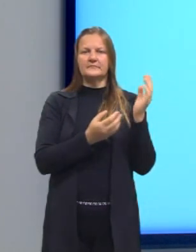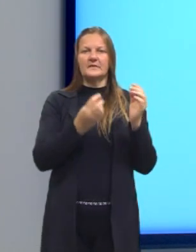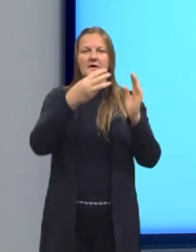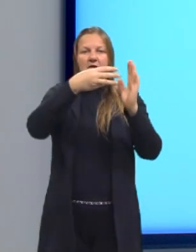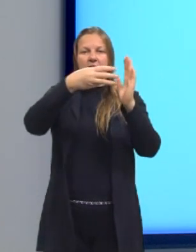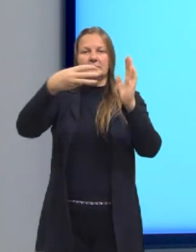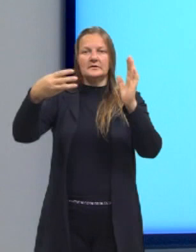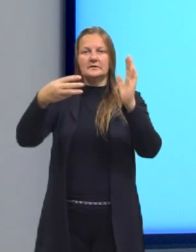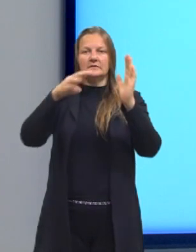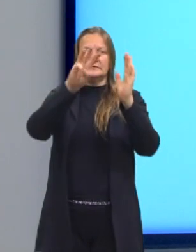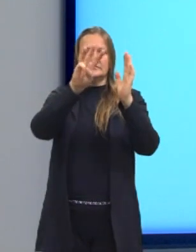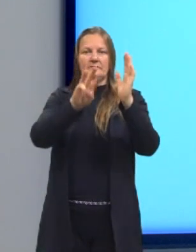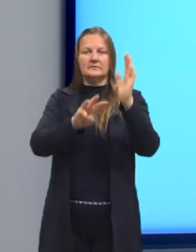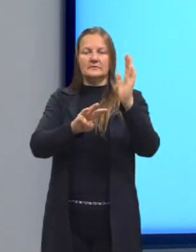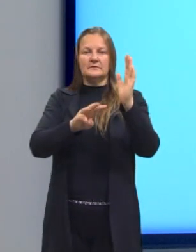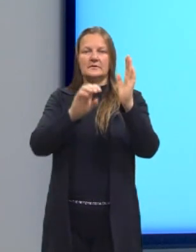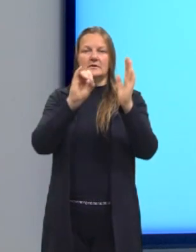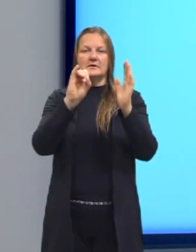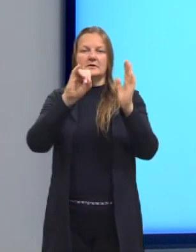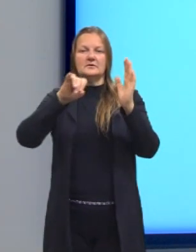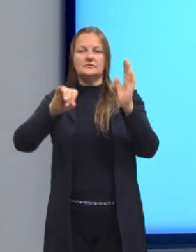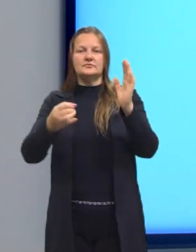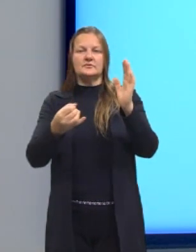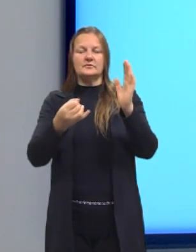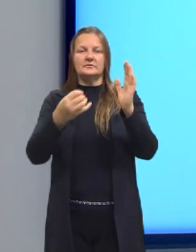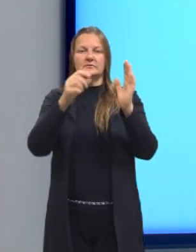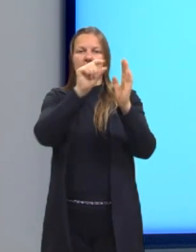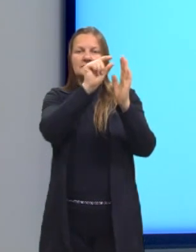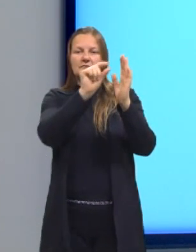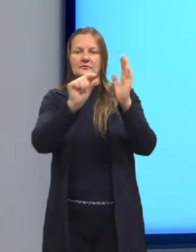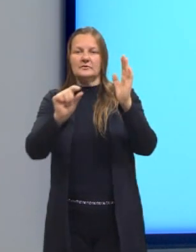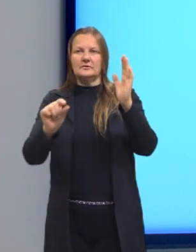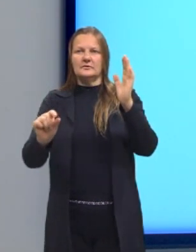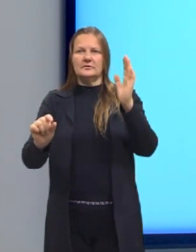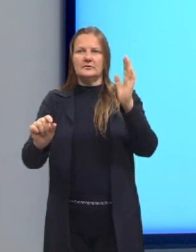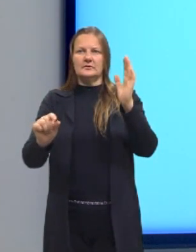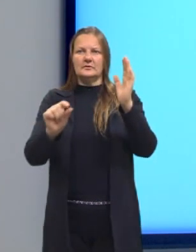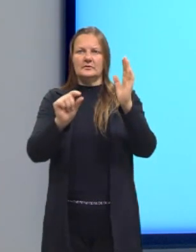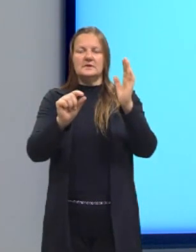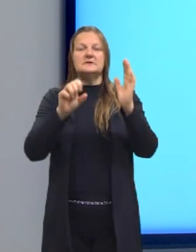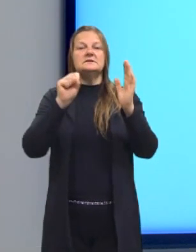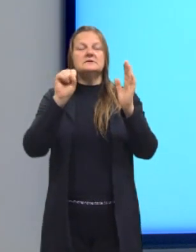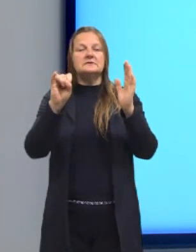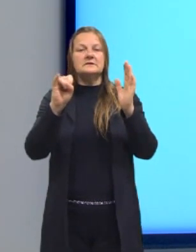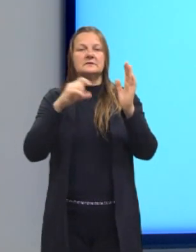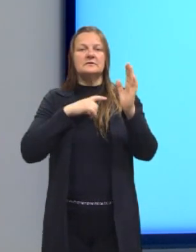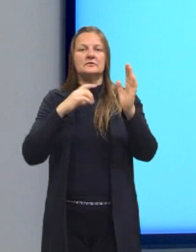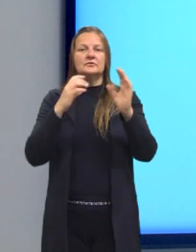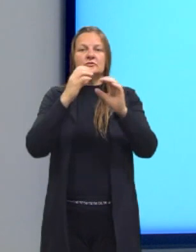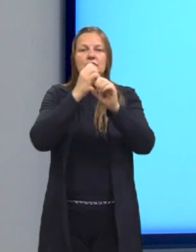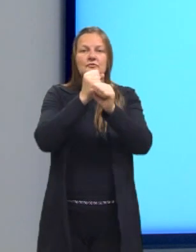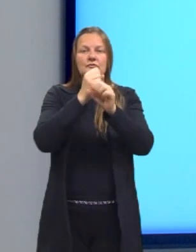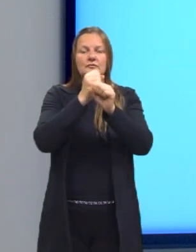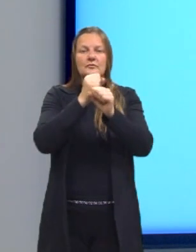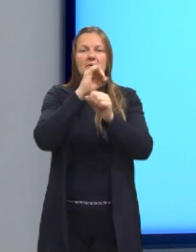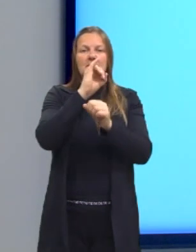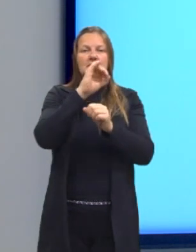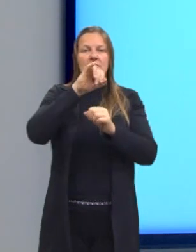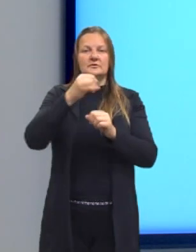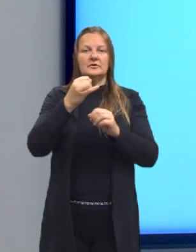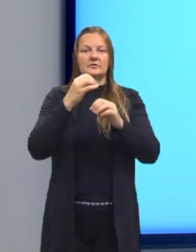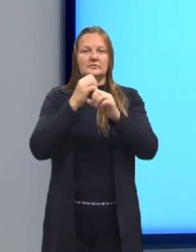quando o if for igual a j nós temos diagonal principal agora se nós somarmos o i o J